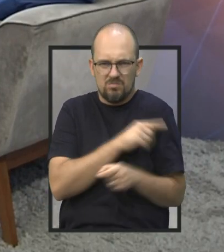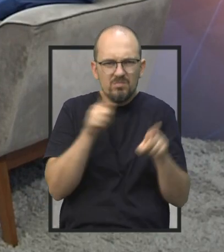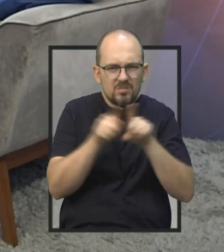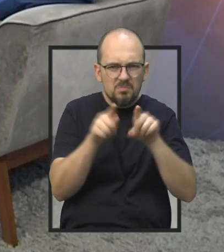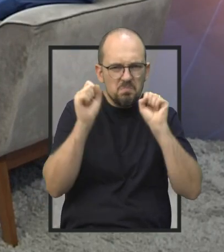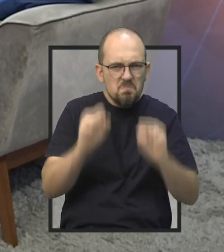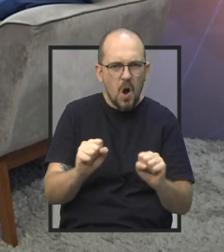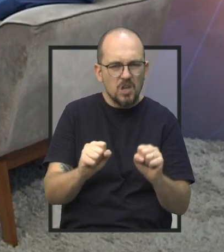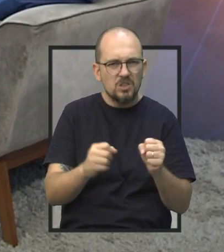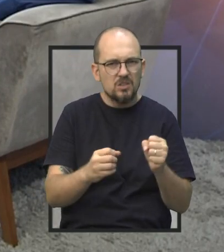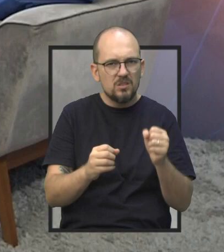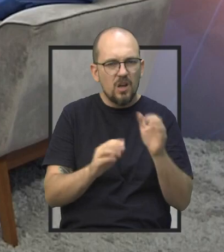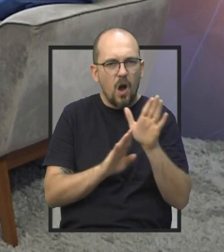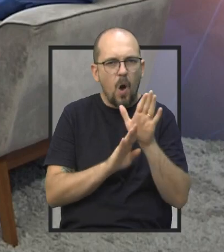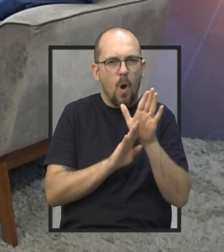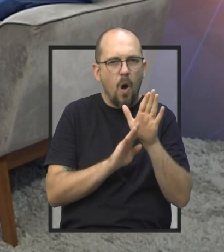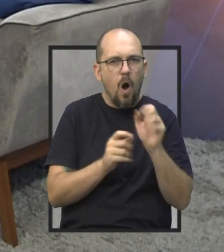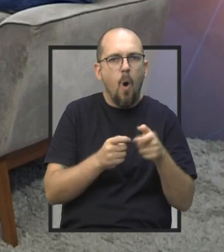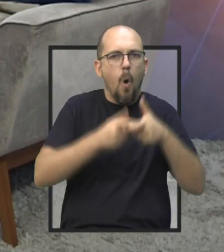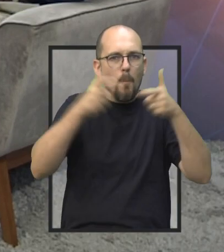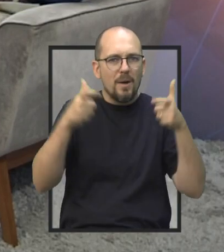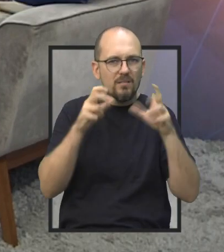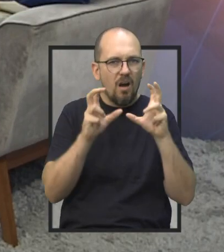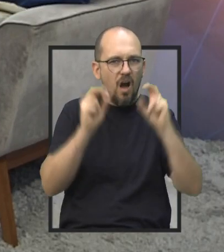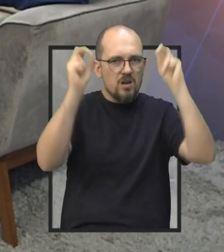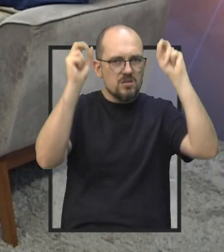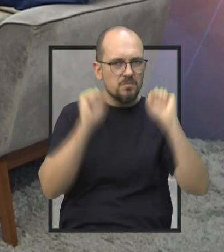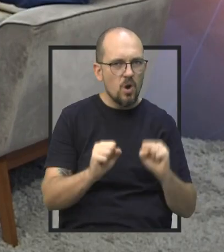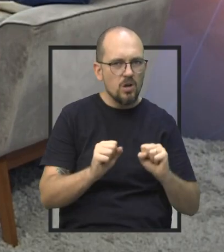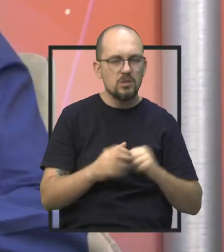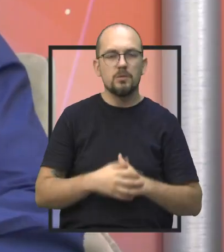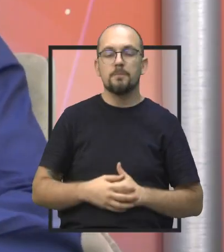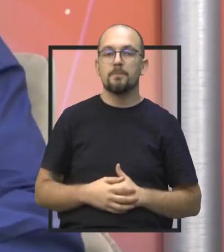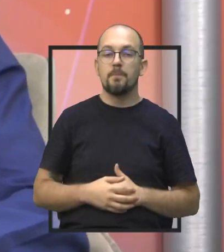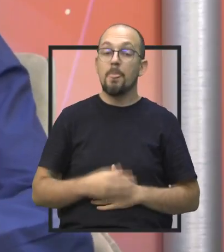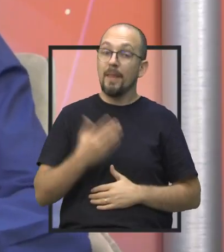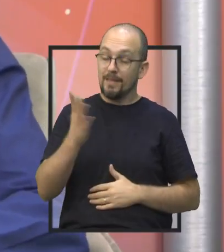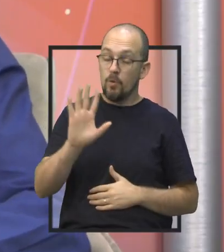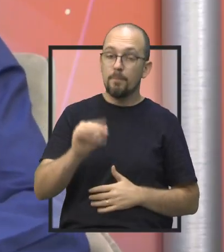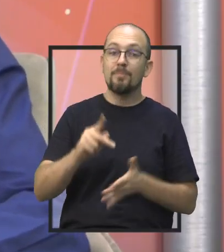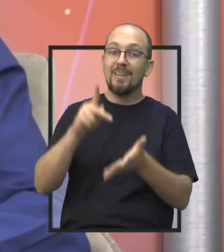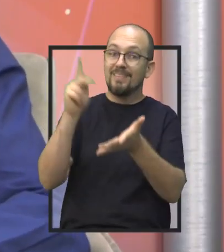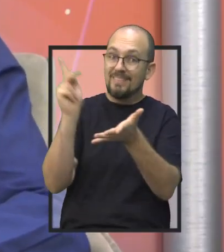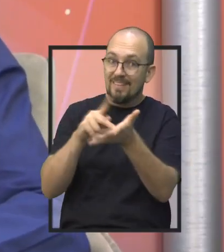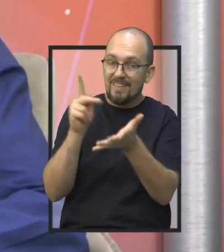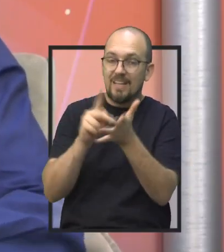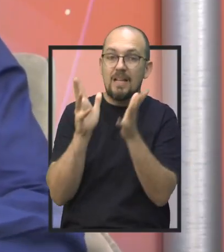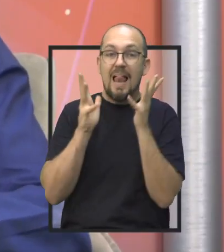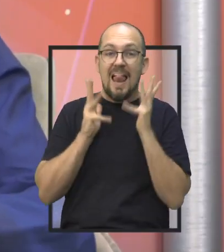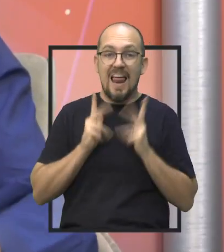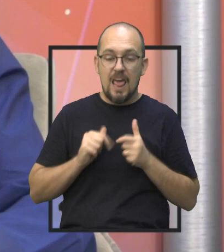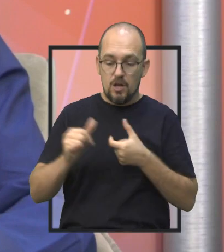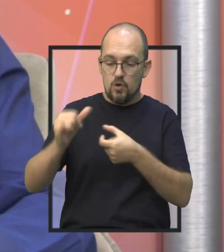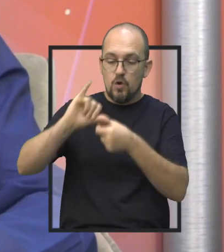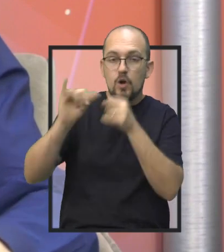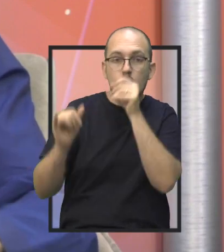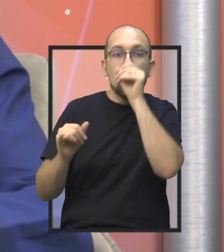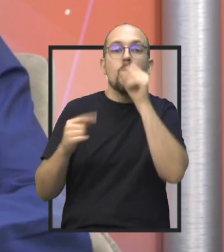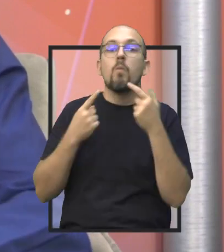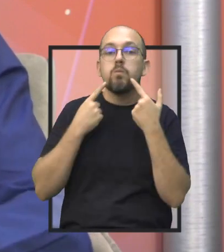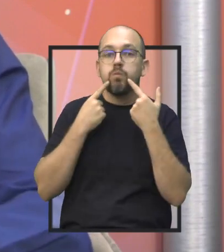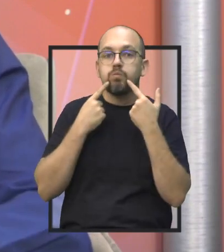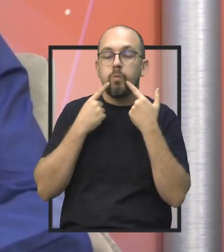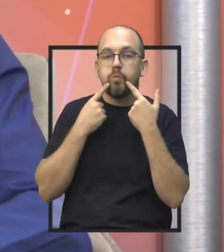pode aumentar a chance de câncer de boca? Na verdade, a higiene oral com enxaguante vai complementar